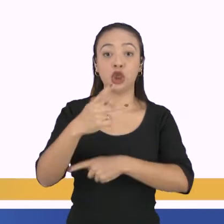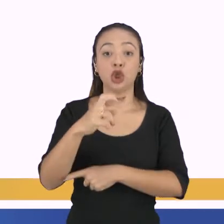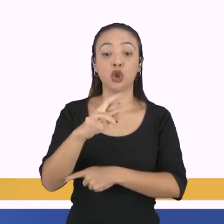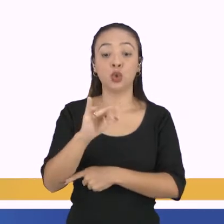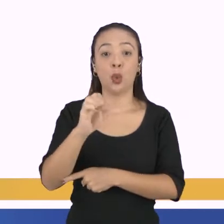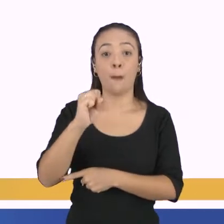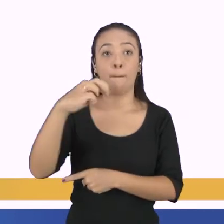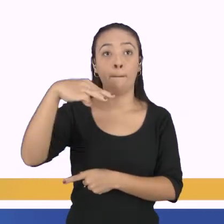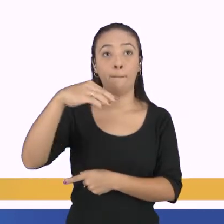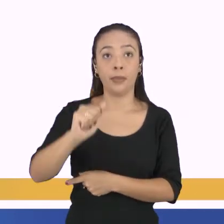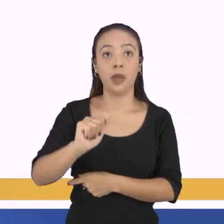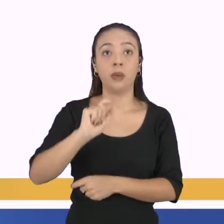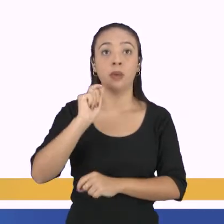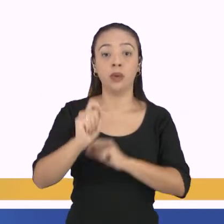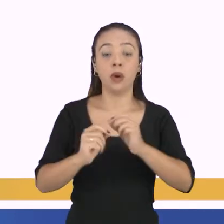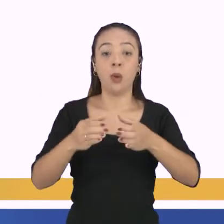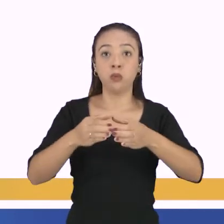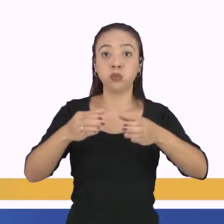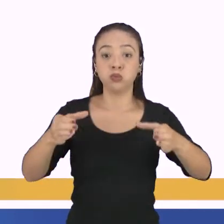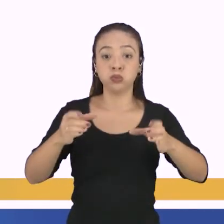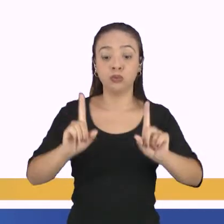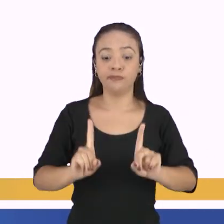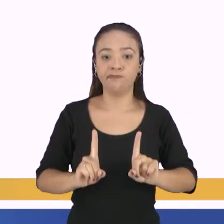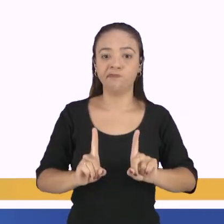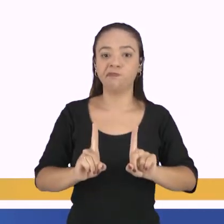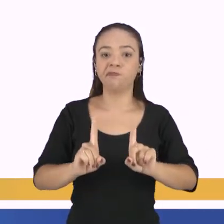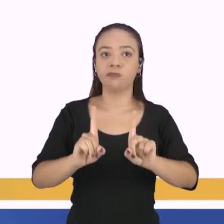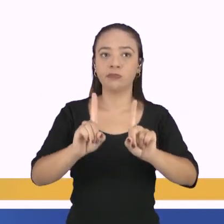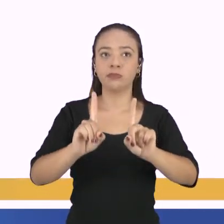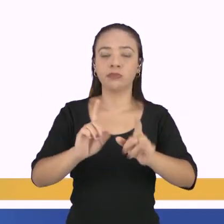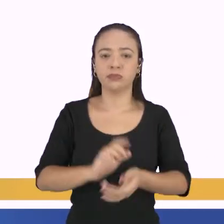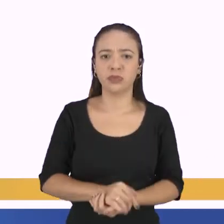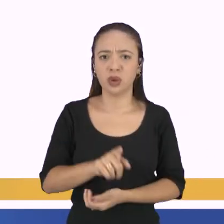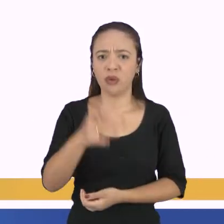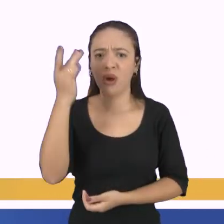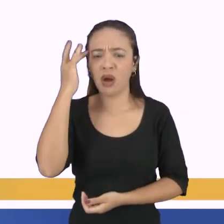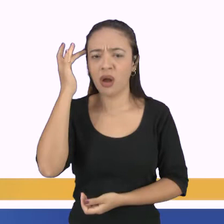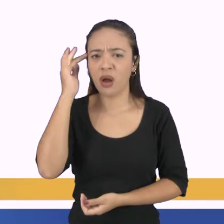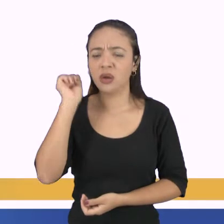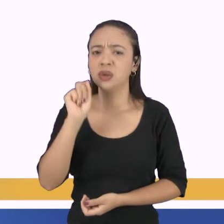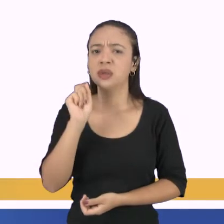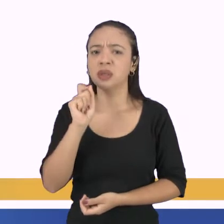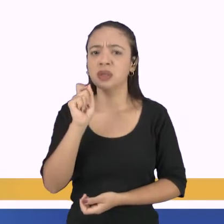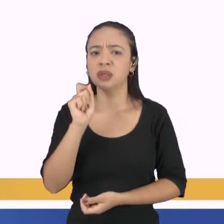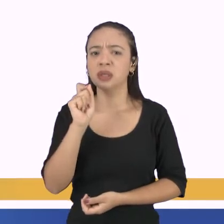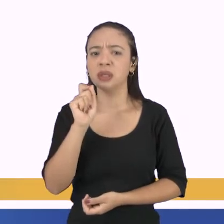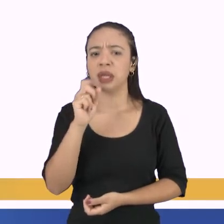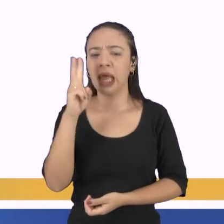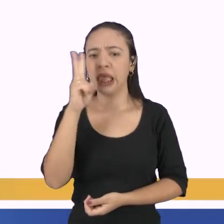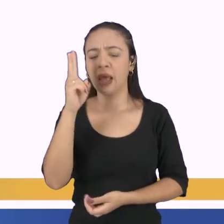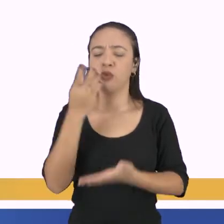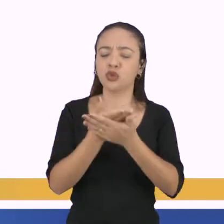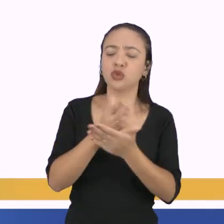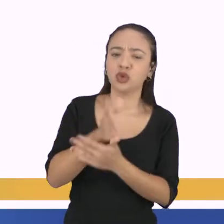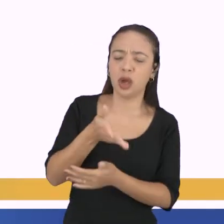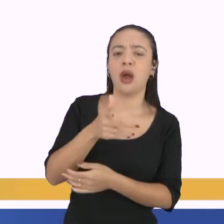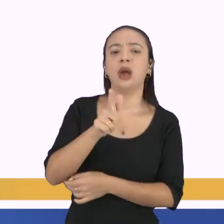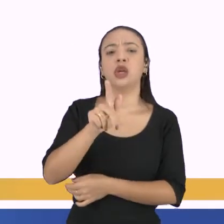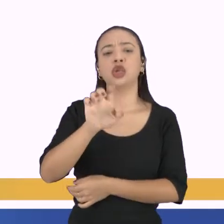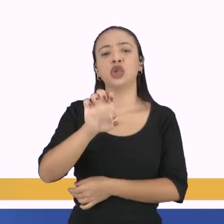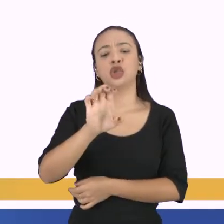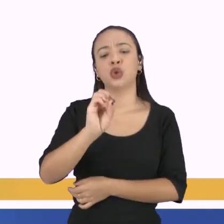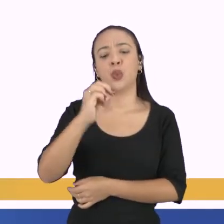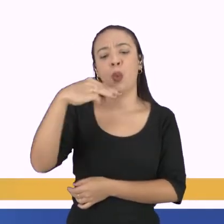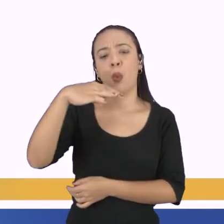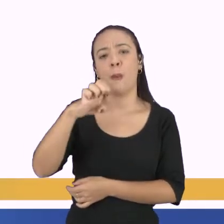volume são grandezas diretamente proporcionais. E aí, o que você acha? Com seus conhecimentos de geometria espacial,